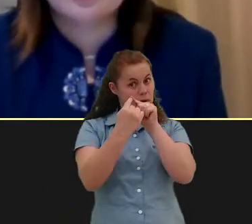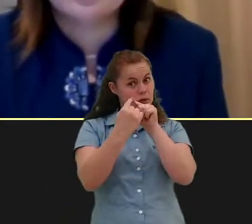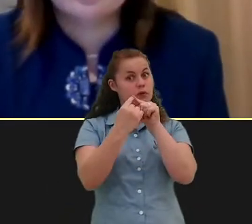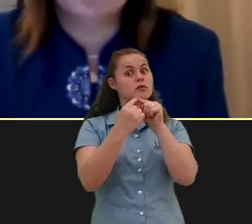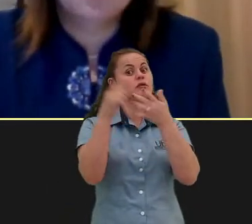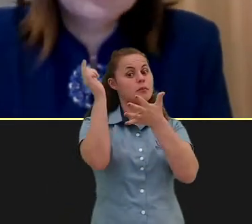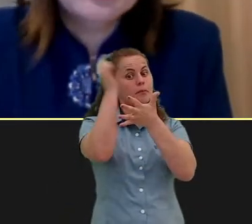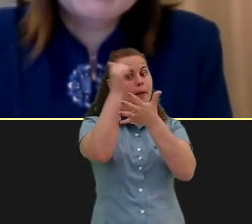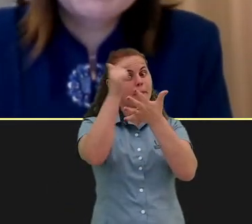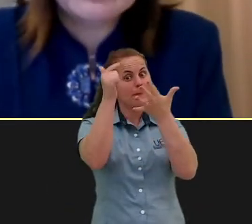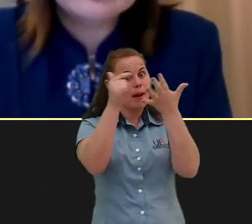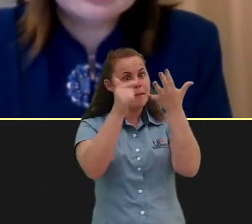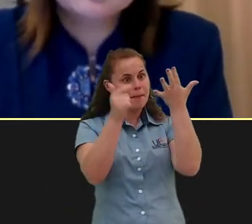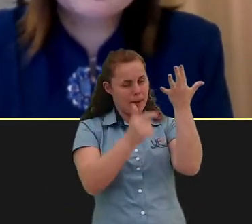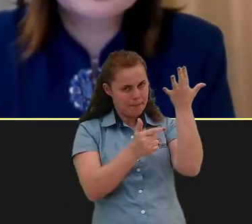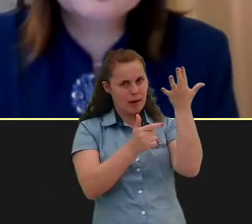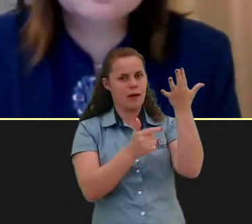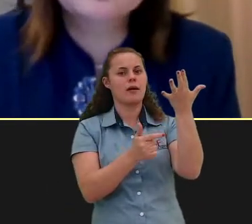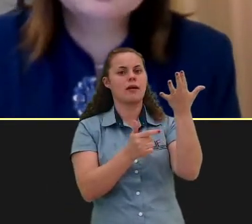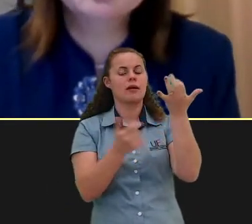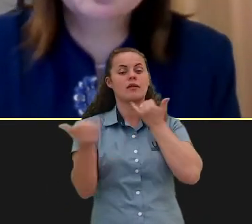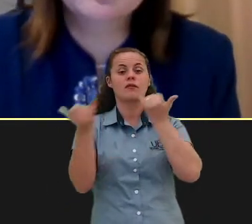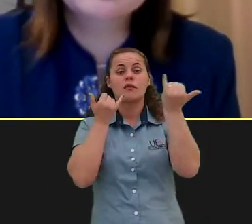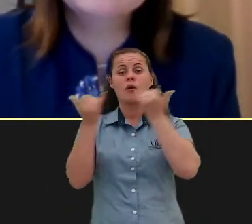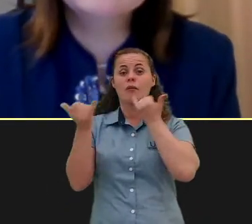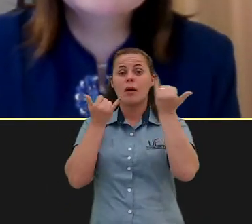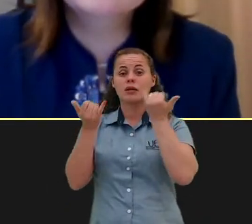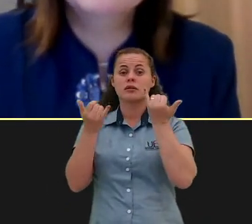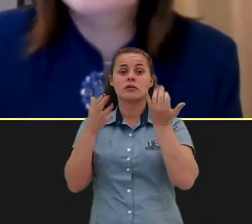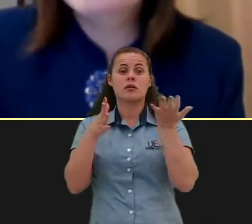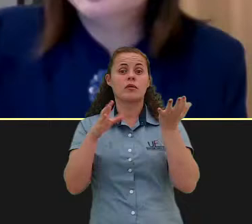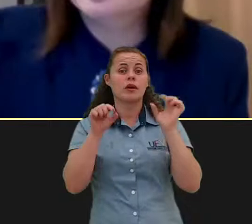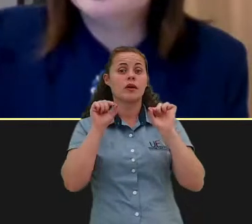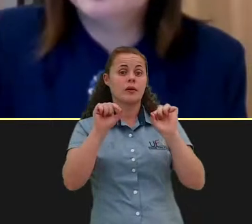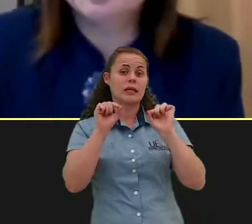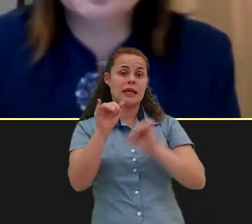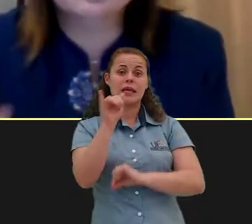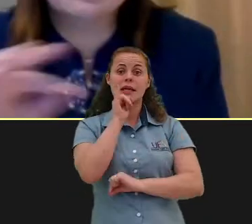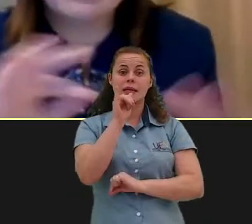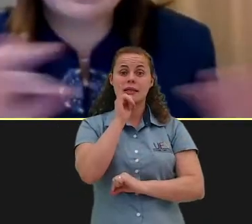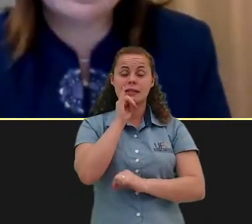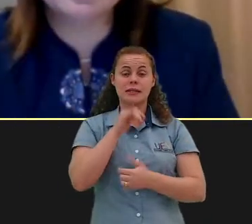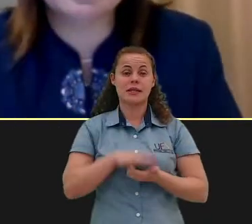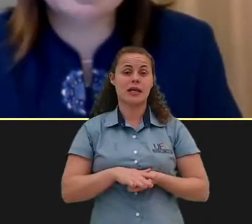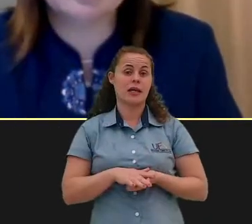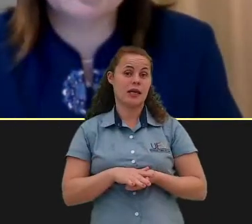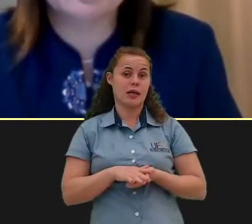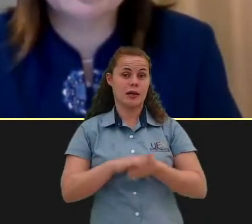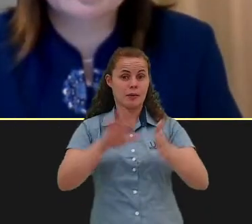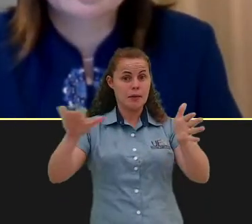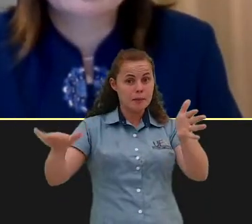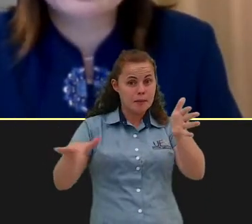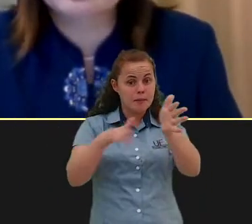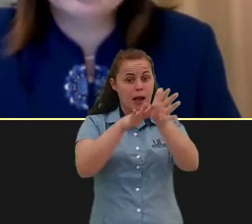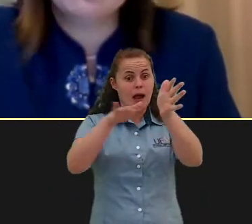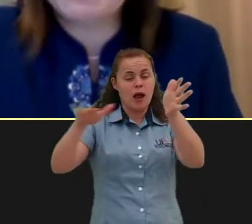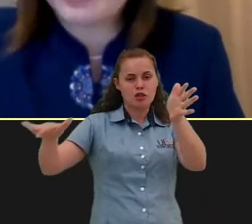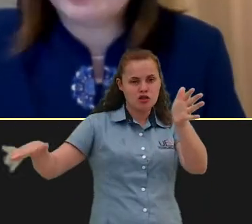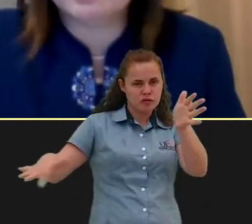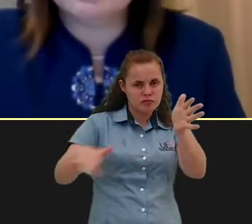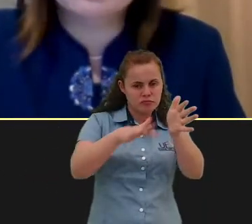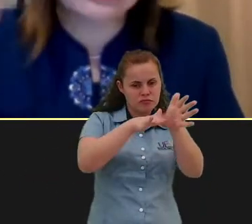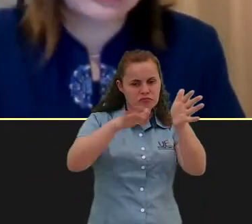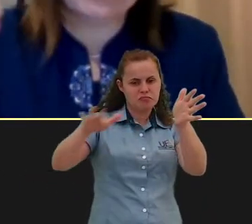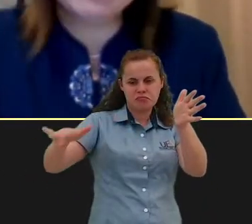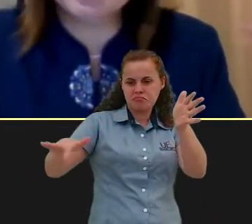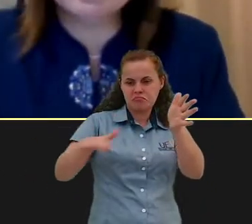É, ou tem dados que, por exemplo, são sensores, por exemplo, aqui em Foz do Iguaçu, da barragem de Itaipu, mas não tem uma